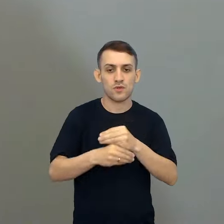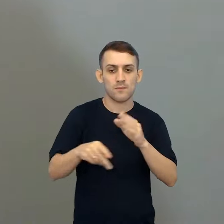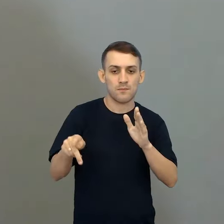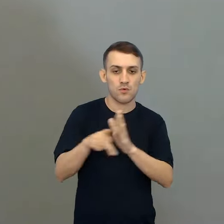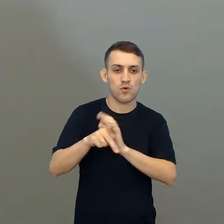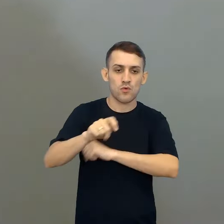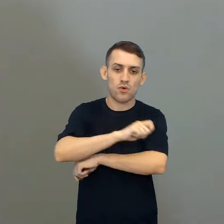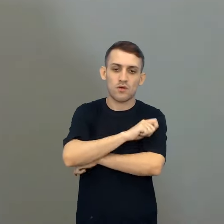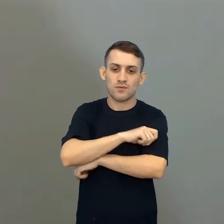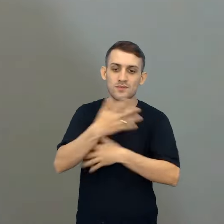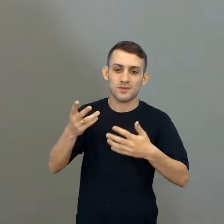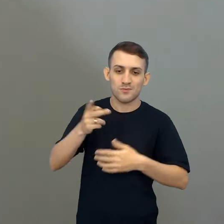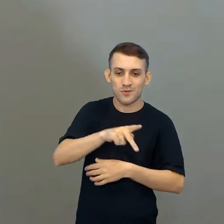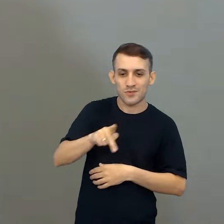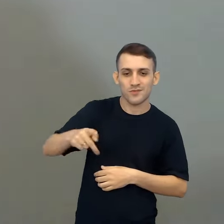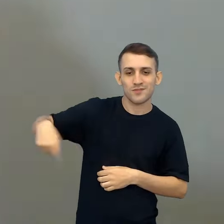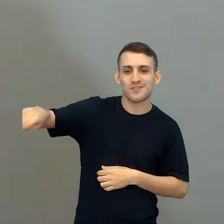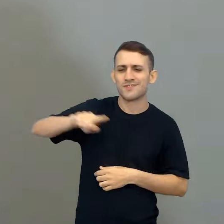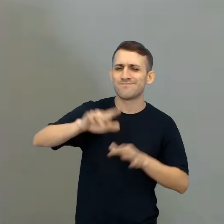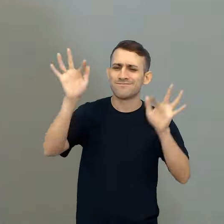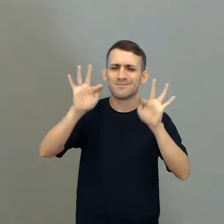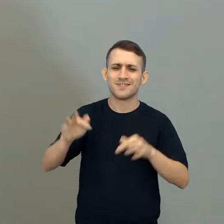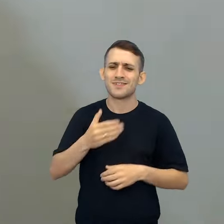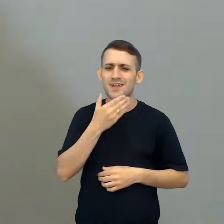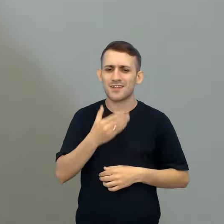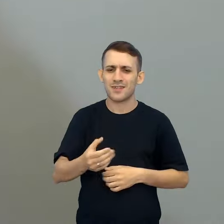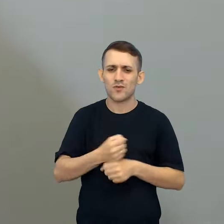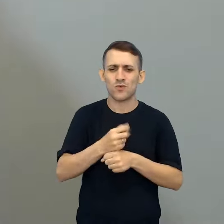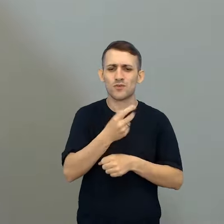Então, professores, aí um Feliz Natal para vocês, um